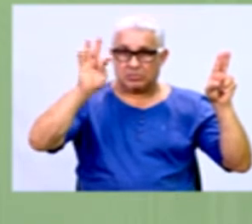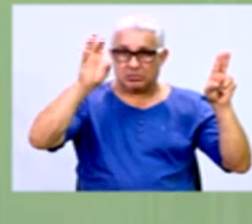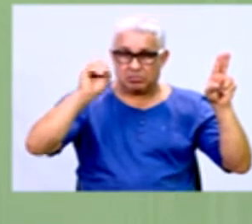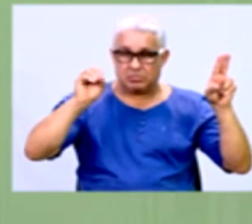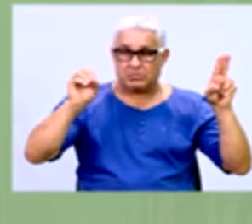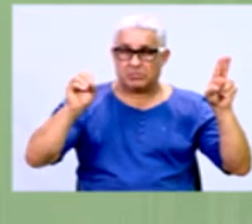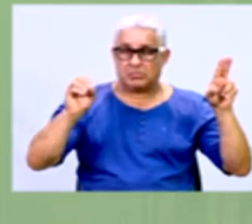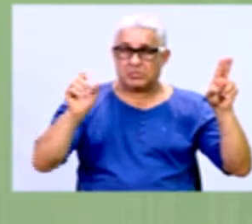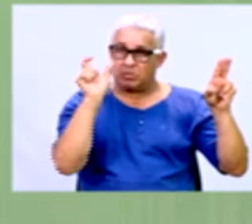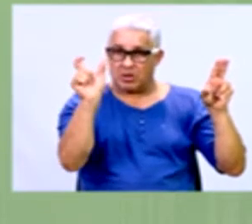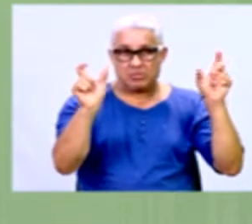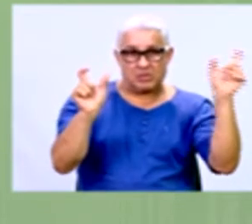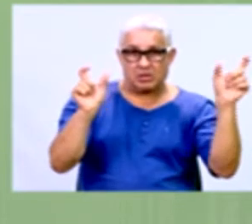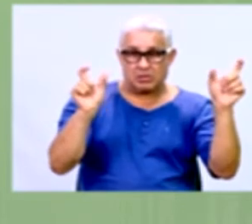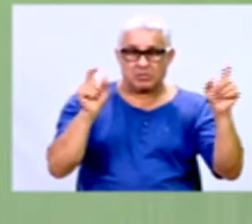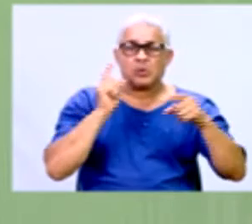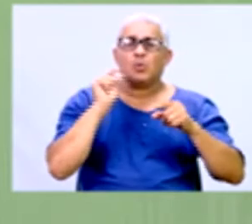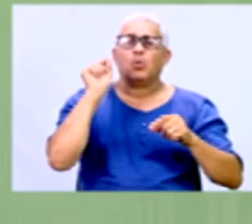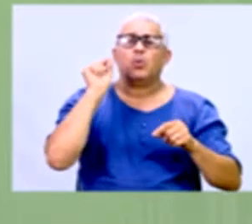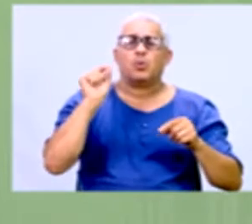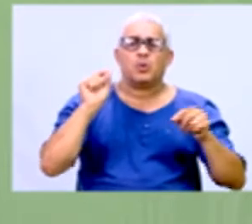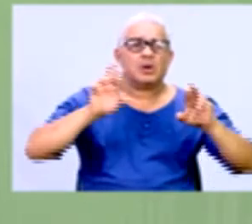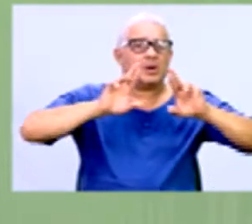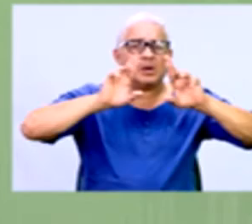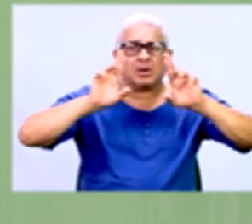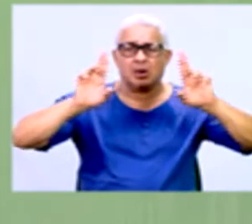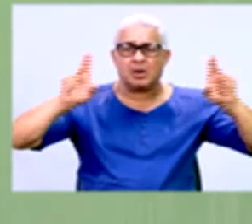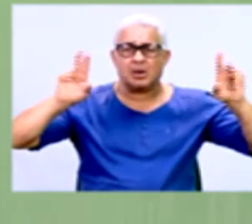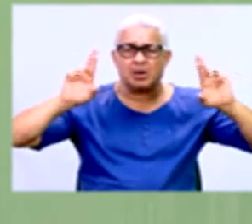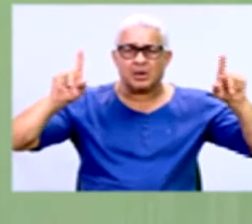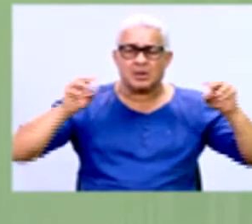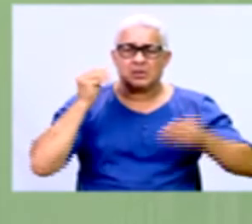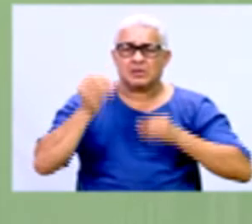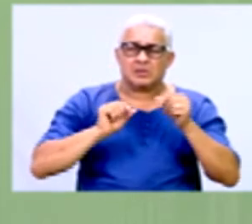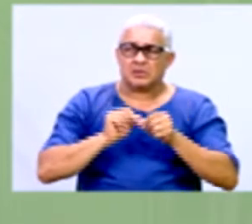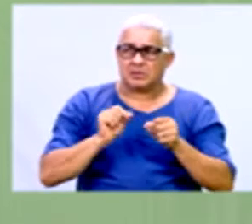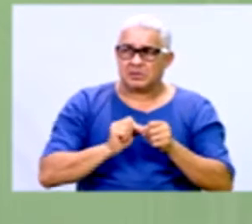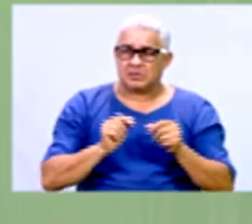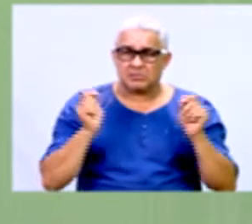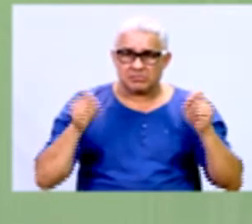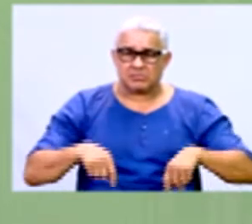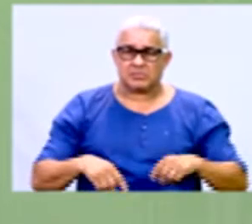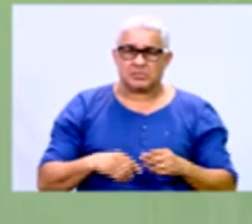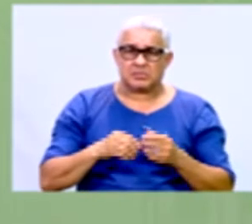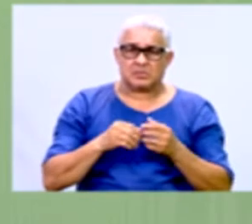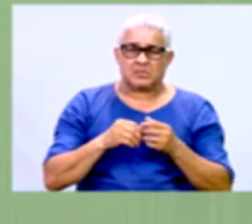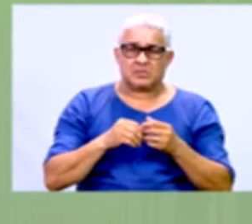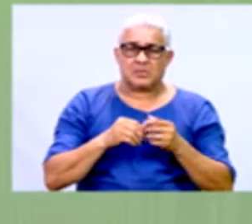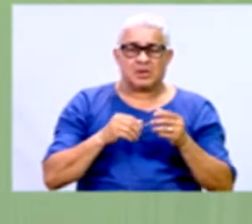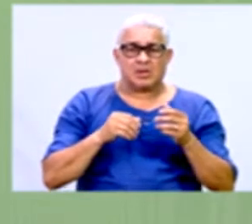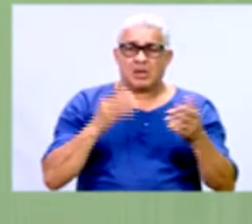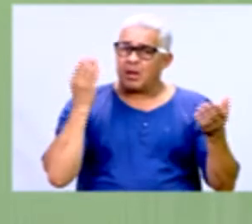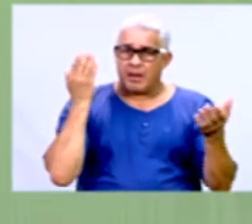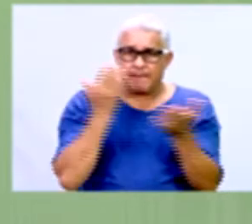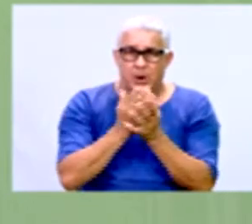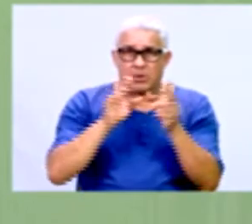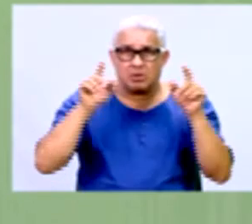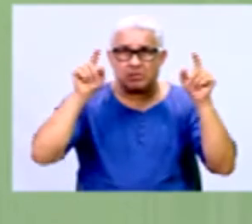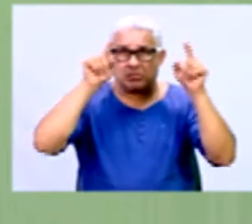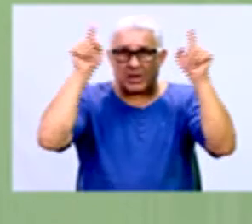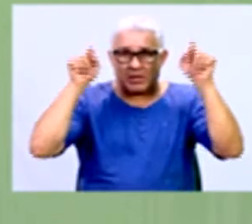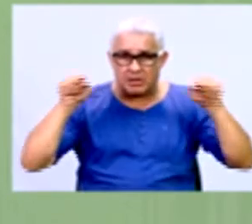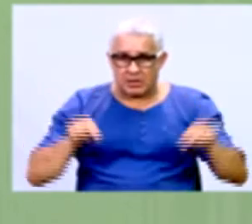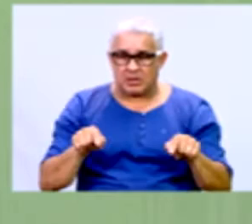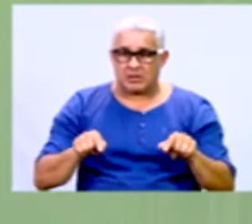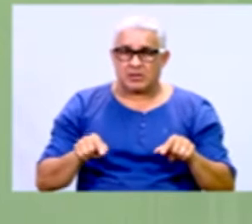que difere um do outro e como faz para eu saber que em determinado ponto acabou uma chave, né, uma chave e um